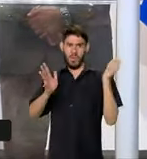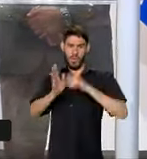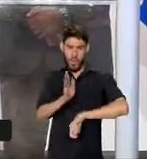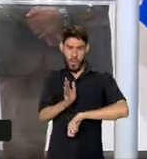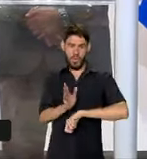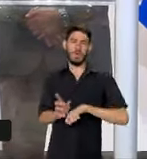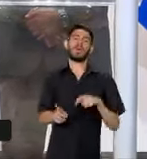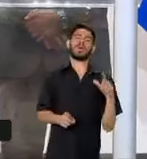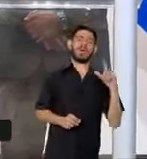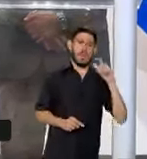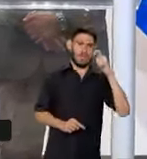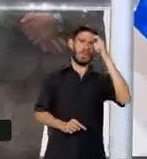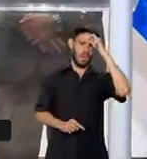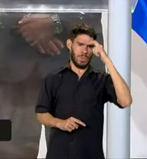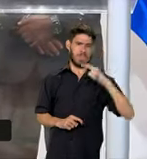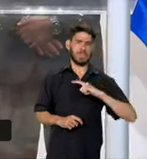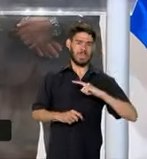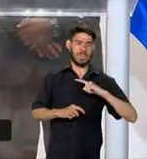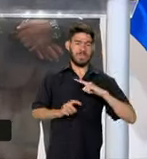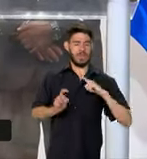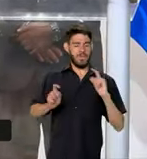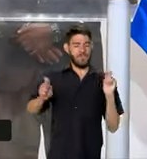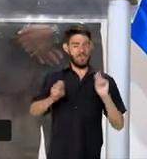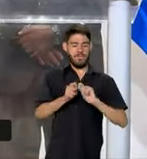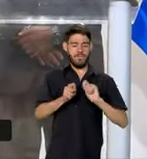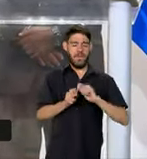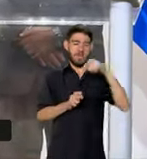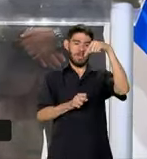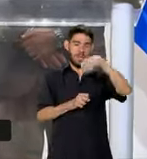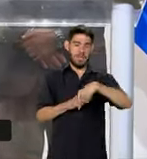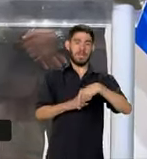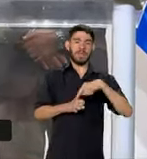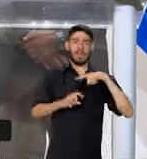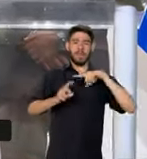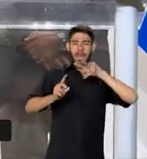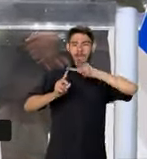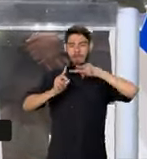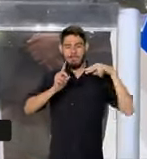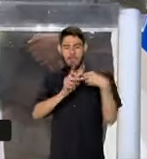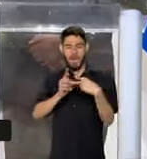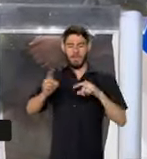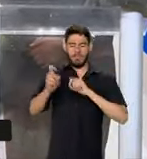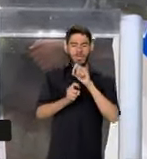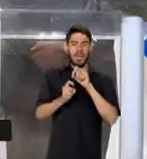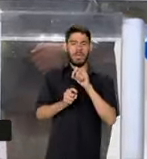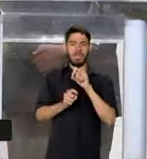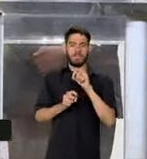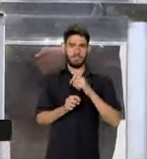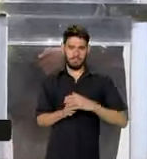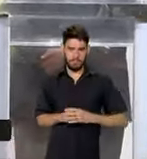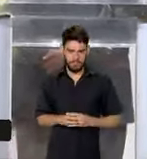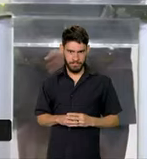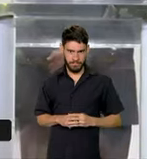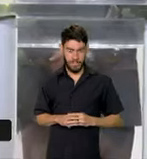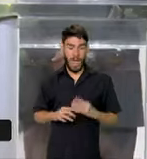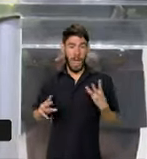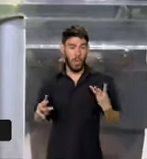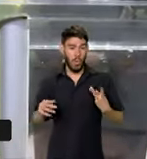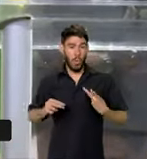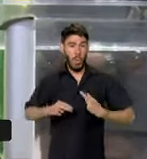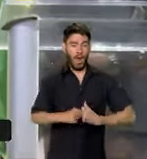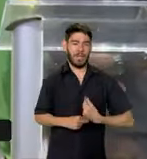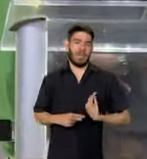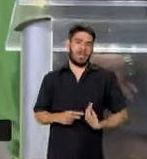consciência de que o que nós fizemos aqui tem como perspectiva melhorar a qualidade